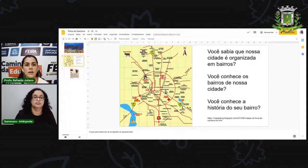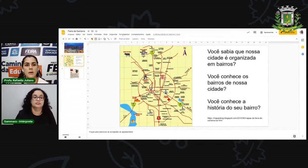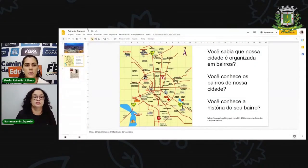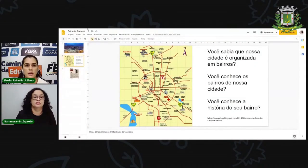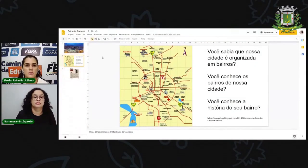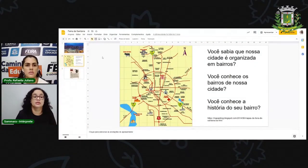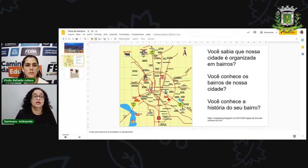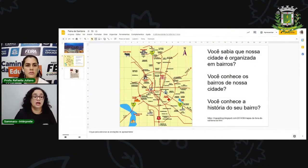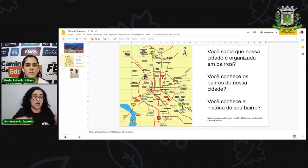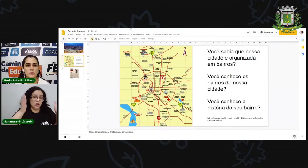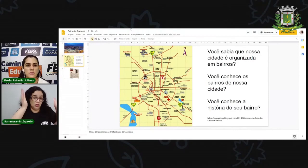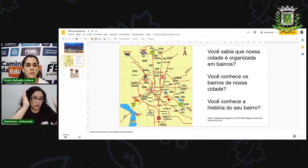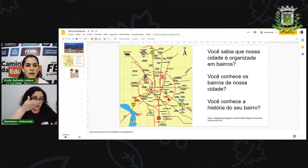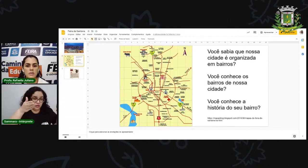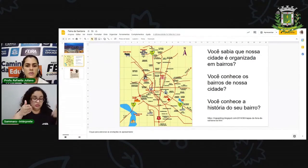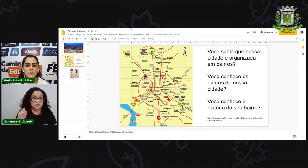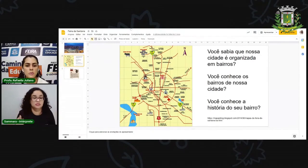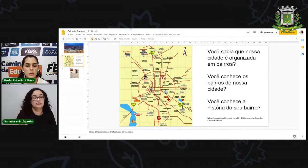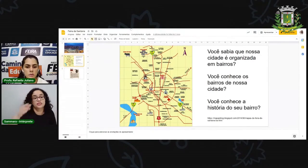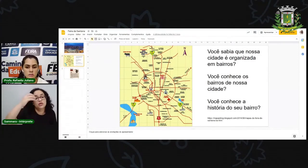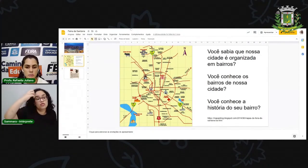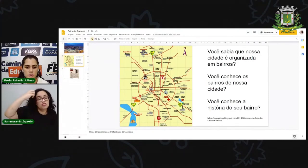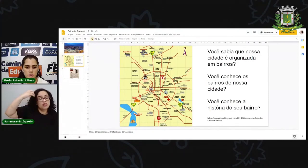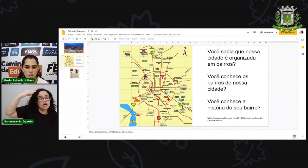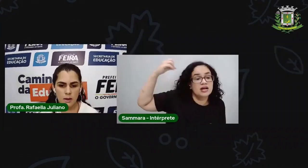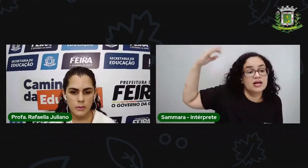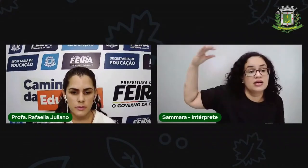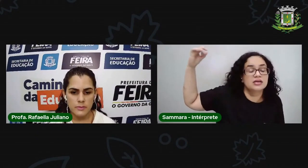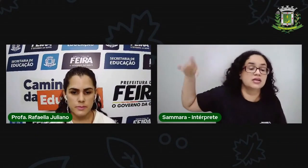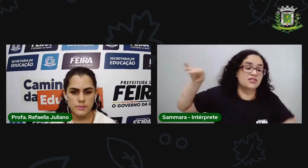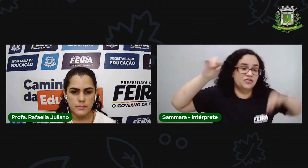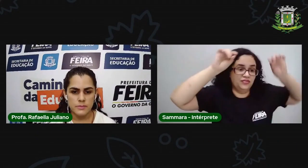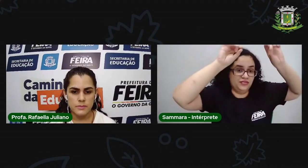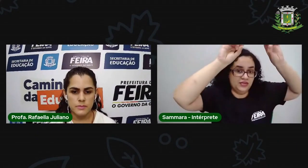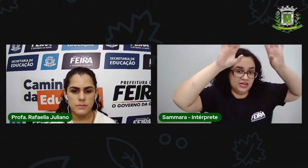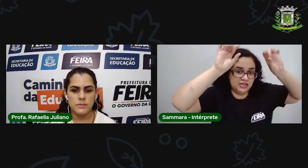Mas agora, gente vai fazer uma viagem muito especial.